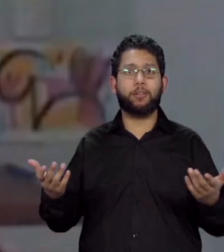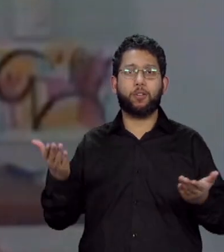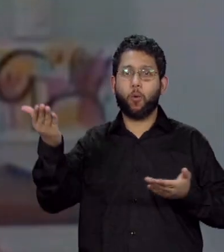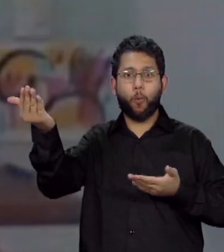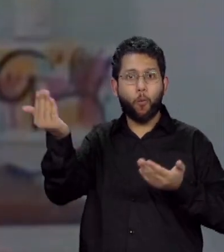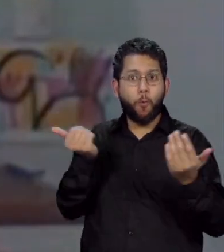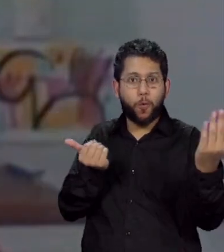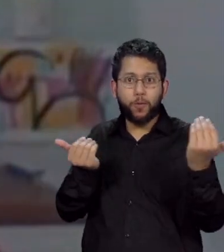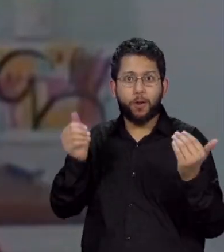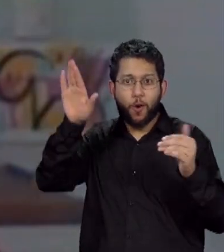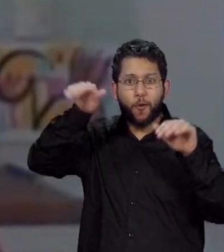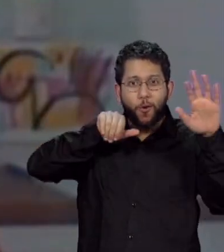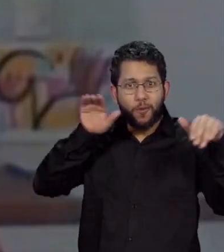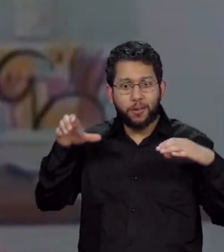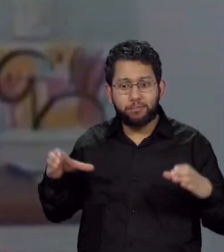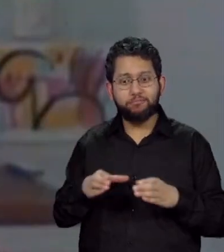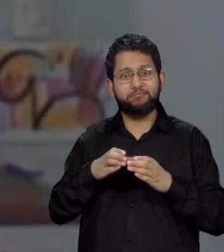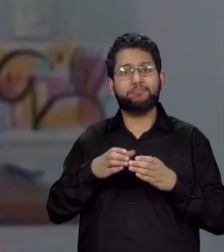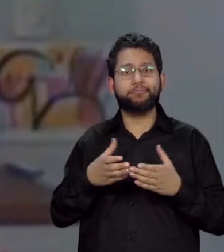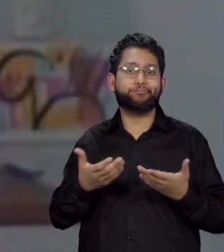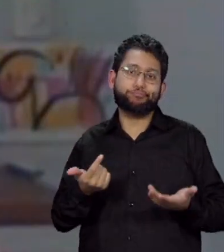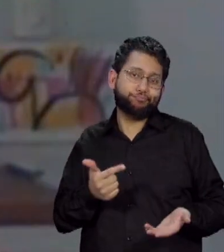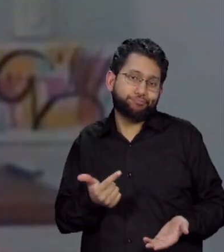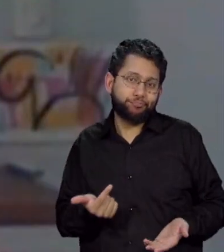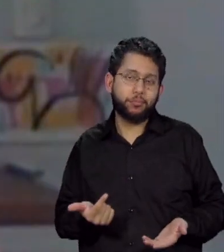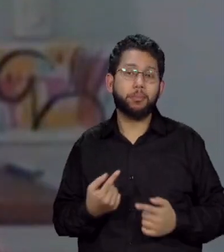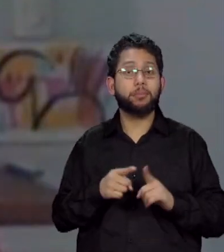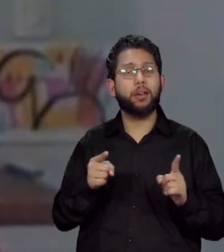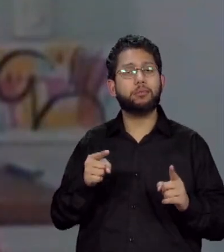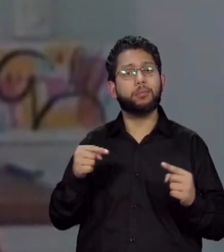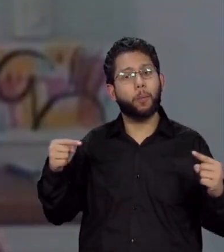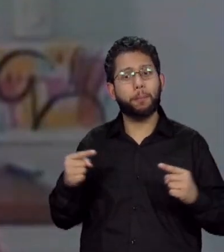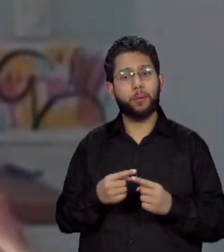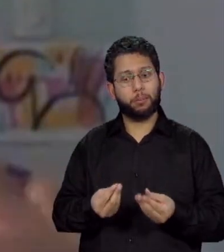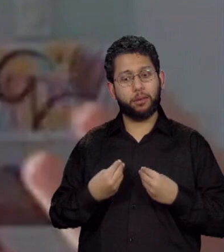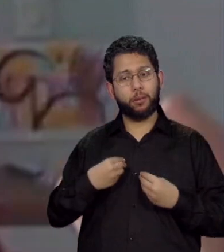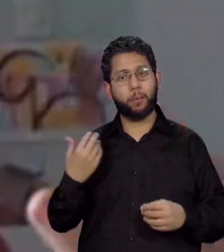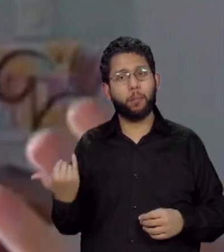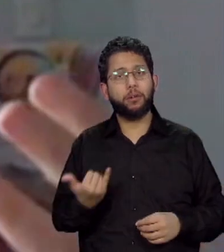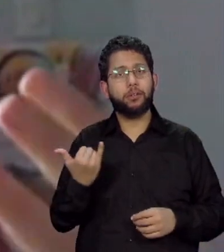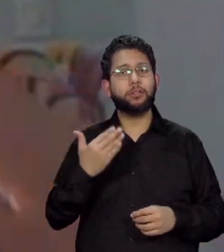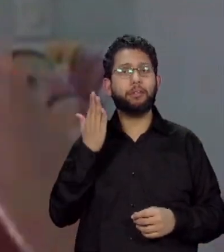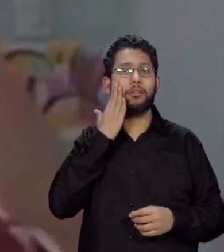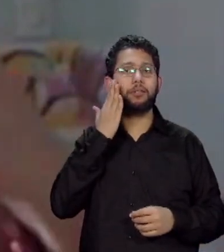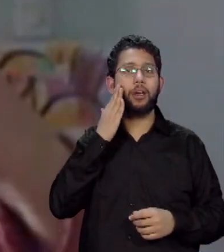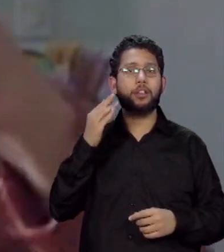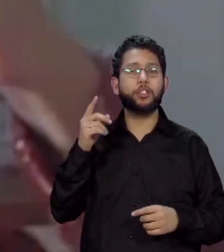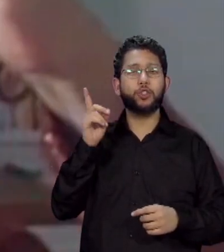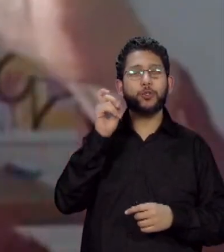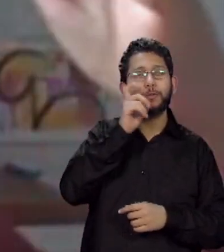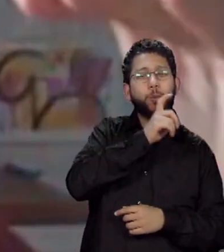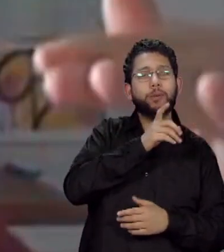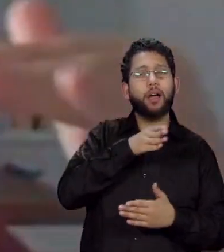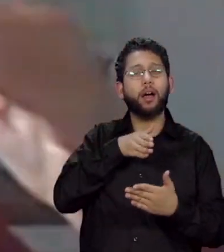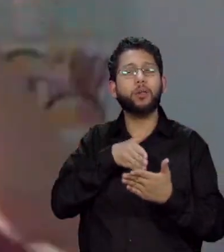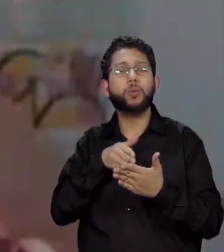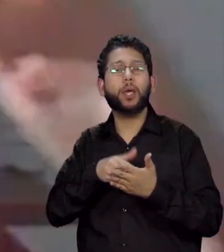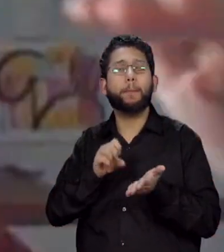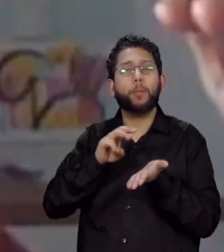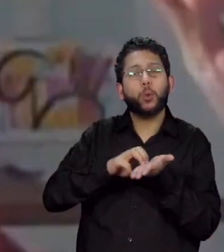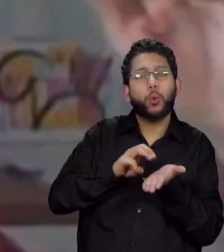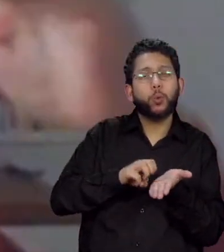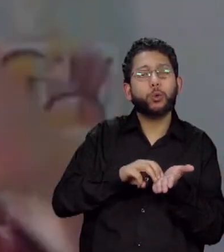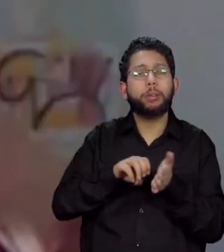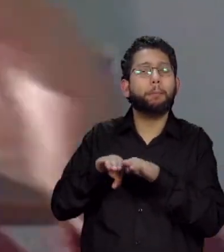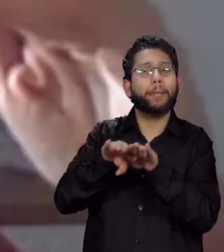outros países. Mas foi importante para eu ver das dificuldades, né, de padronização, de